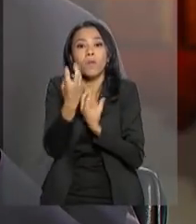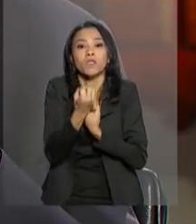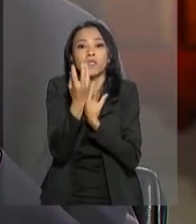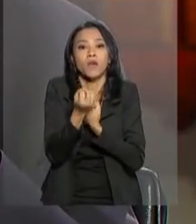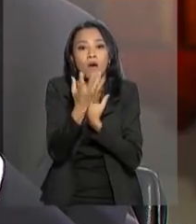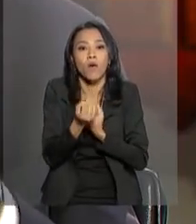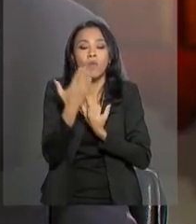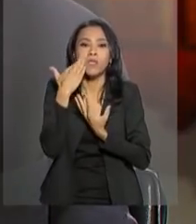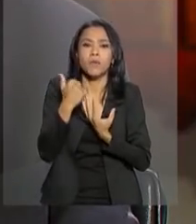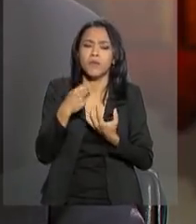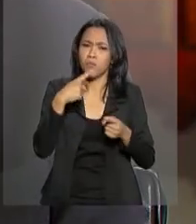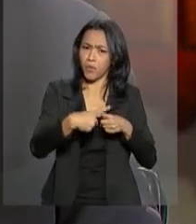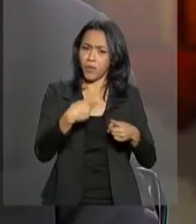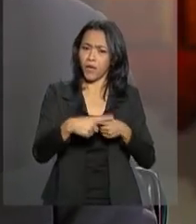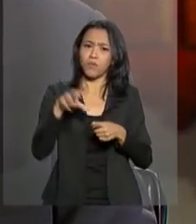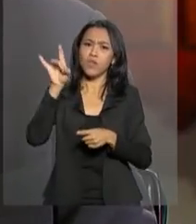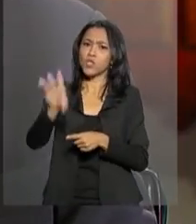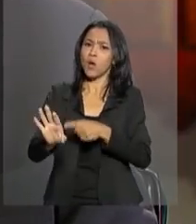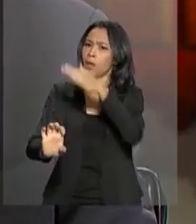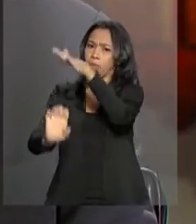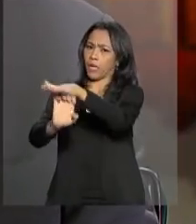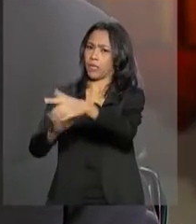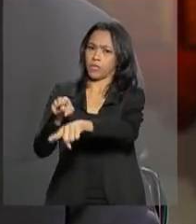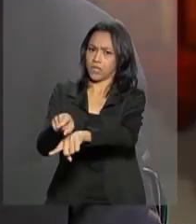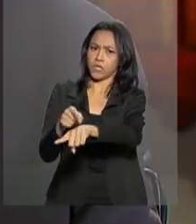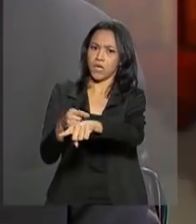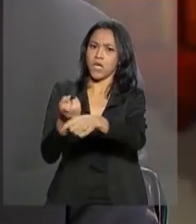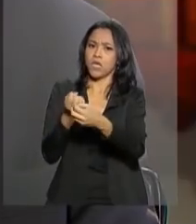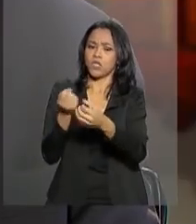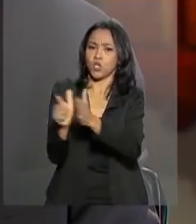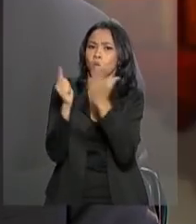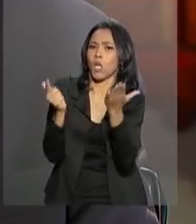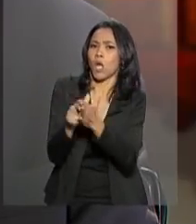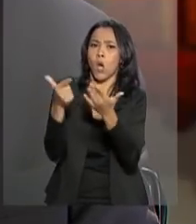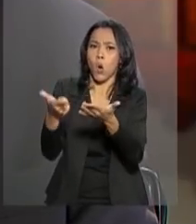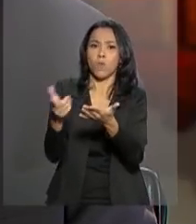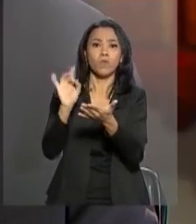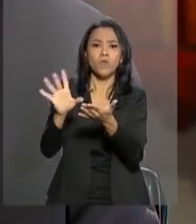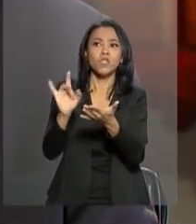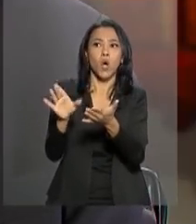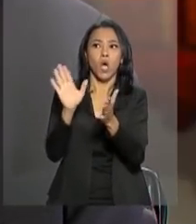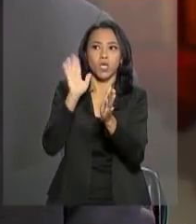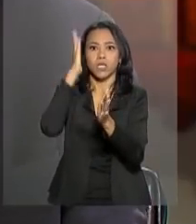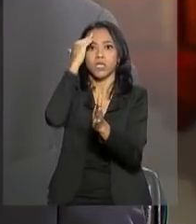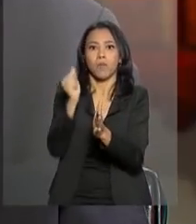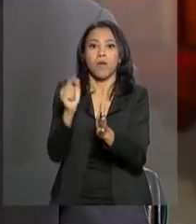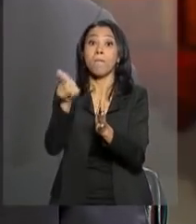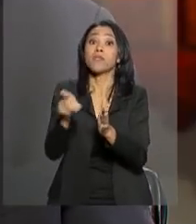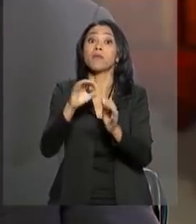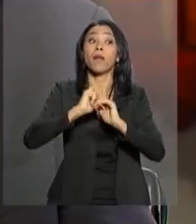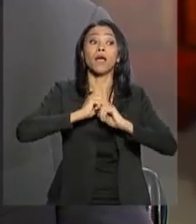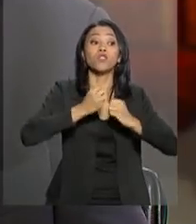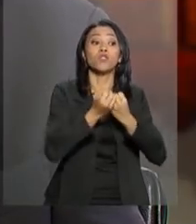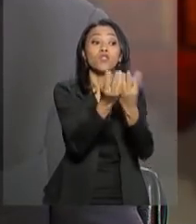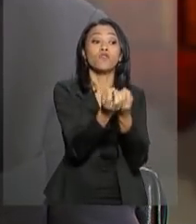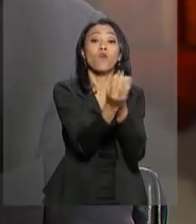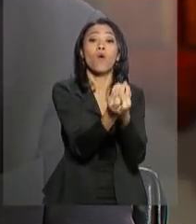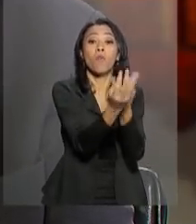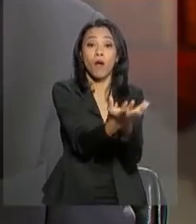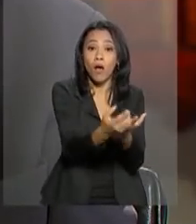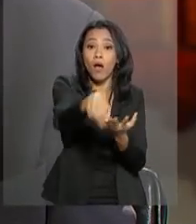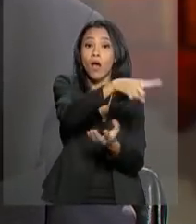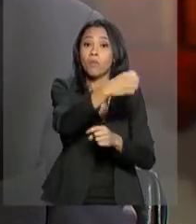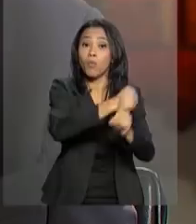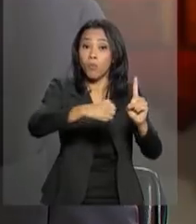a liberdade de imprensa ela não existe para o empresário da imprensa, ela existe para o povo, é para o povo ser informado. Então, para você ter a